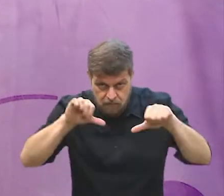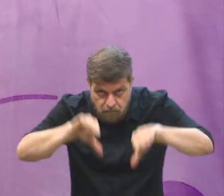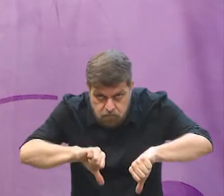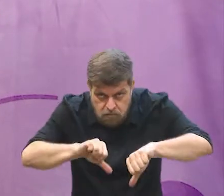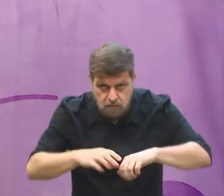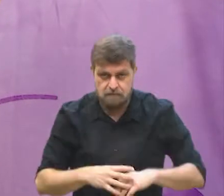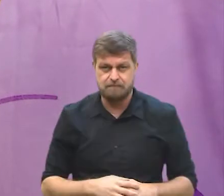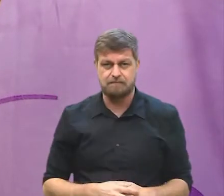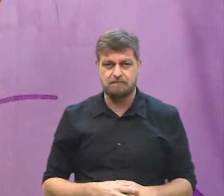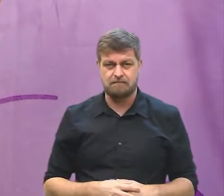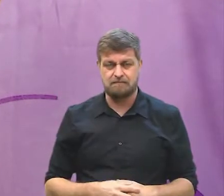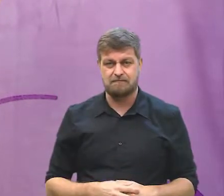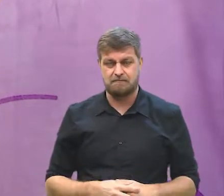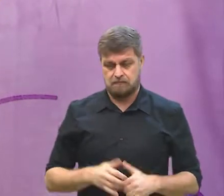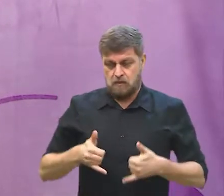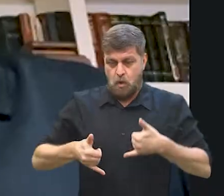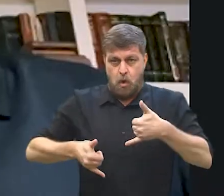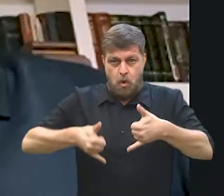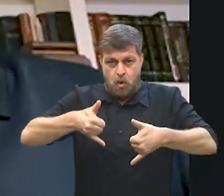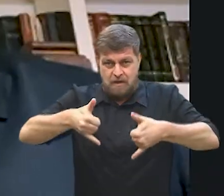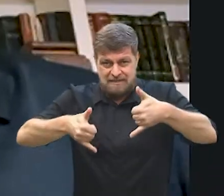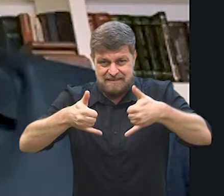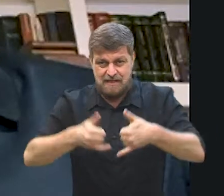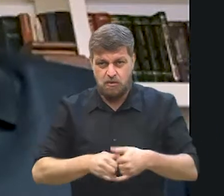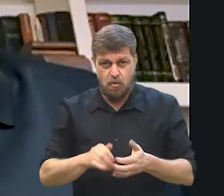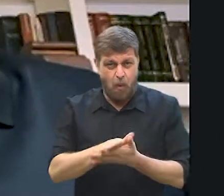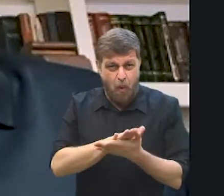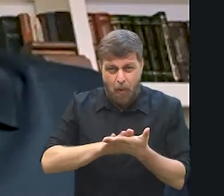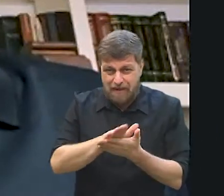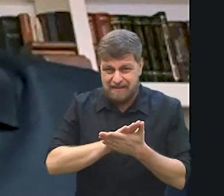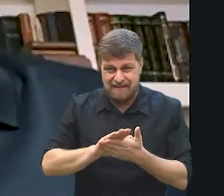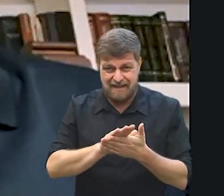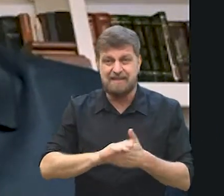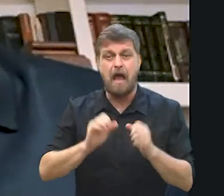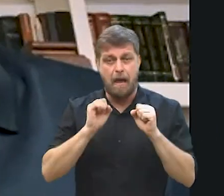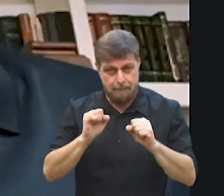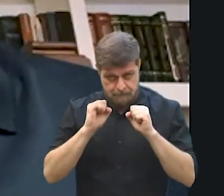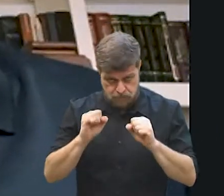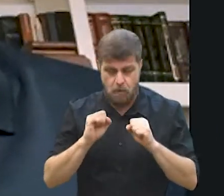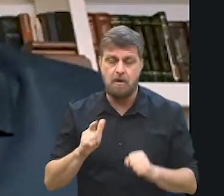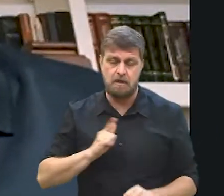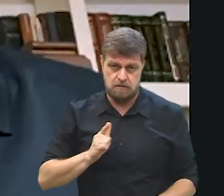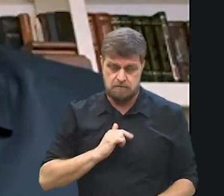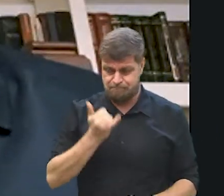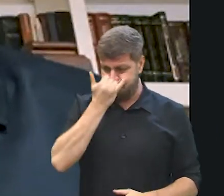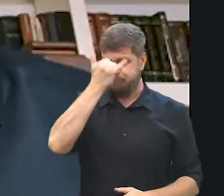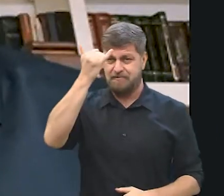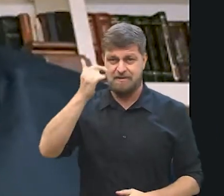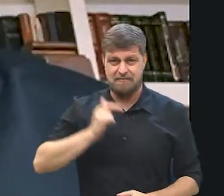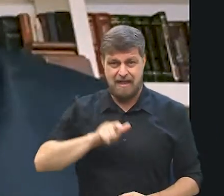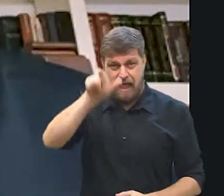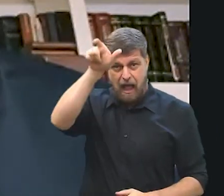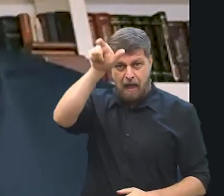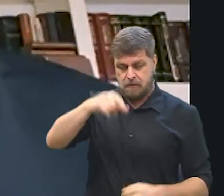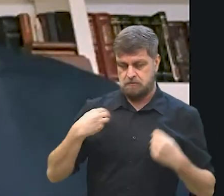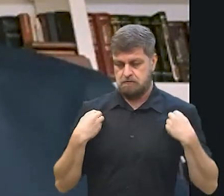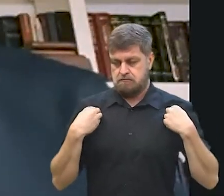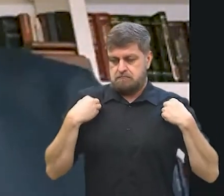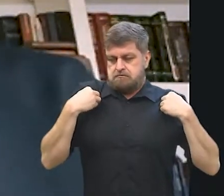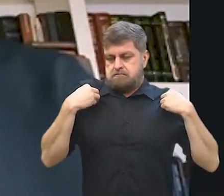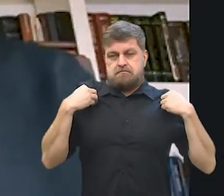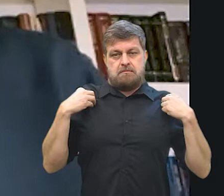doutor? O salto muito alto ou sem salto, são os dois, podem interferir, mas uma pessoa com boa